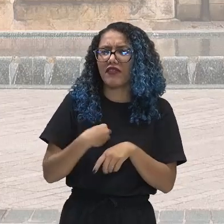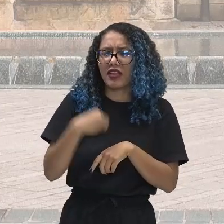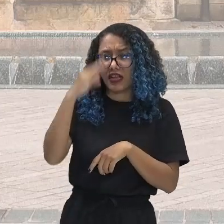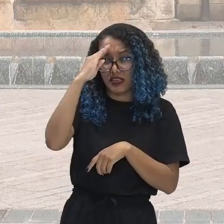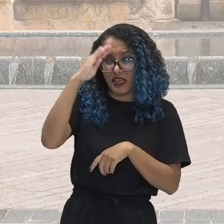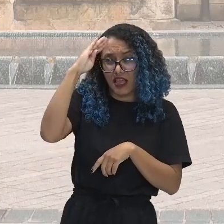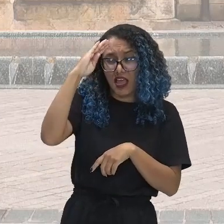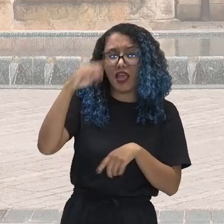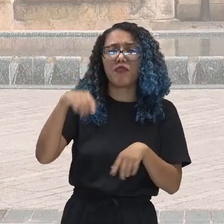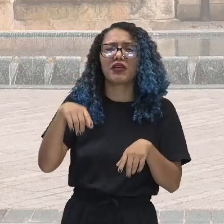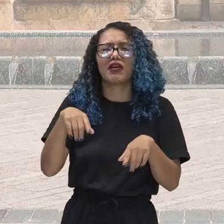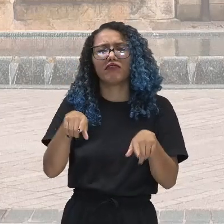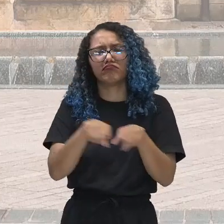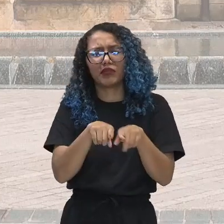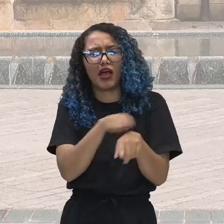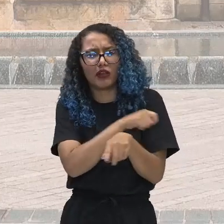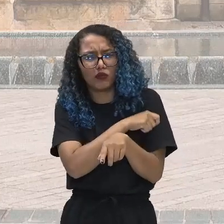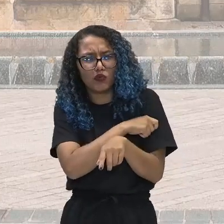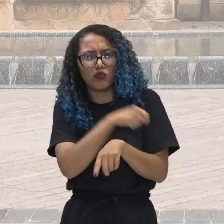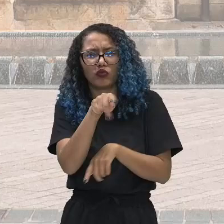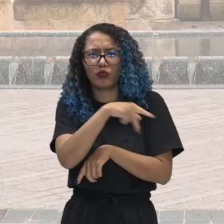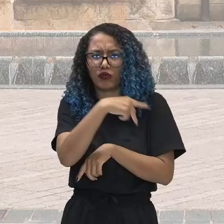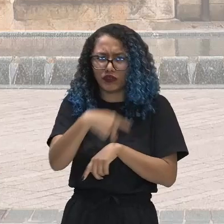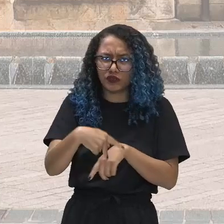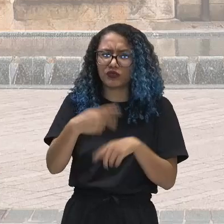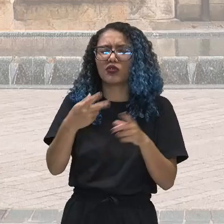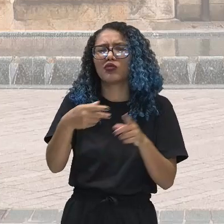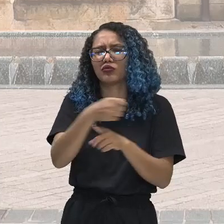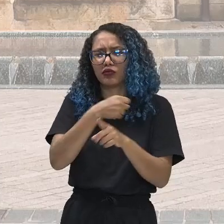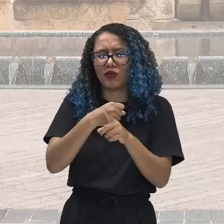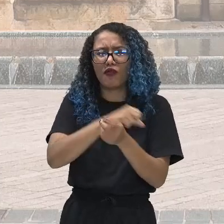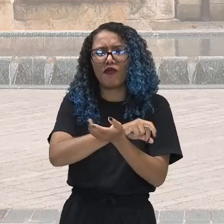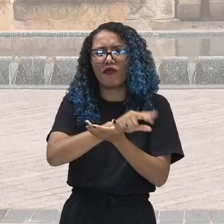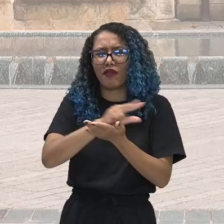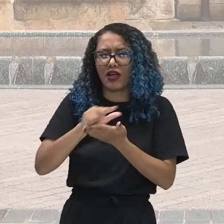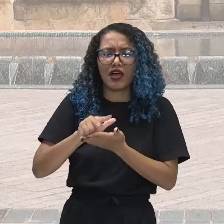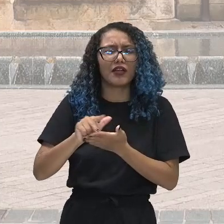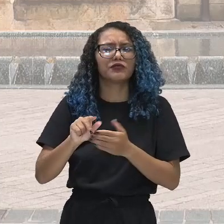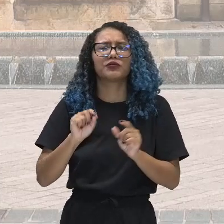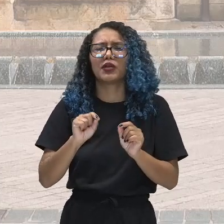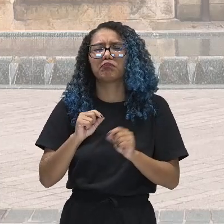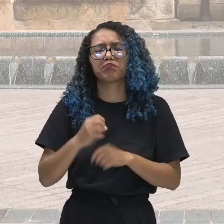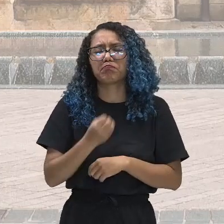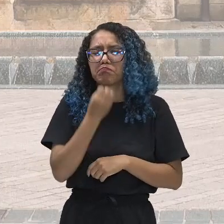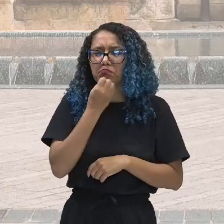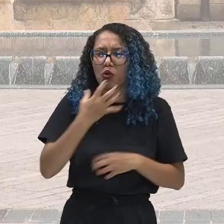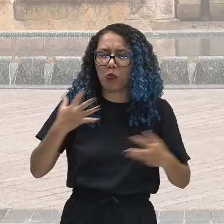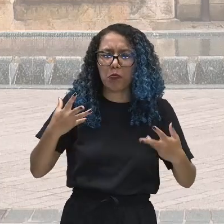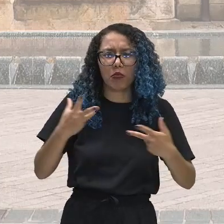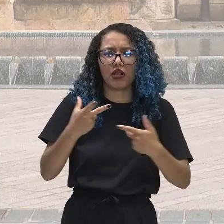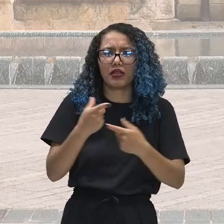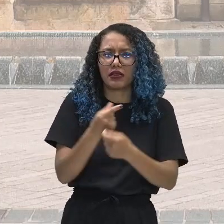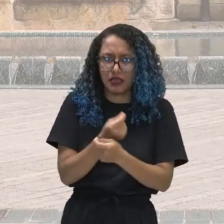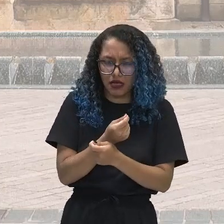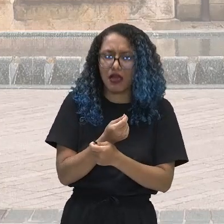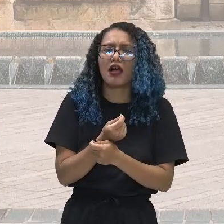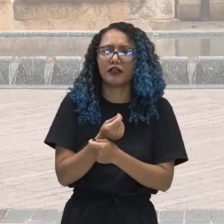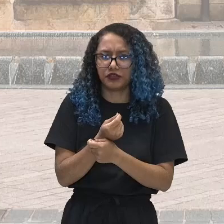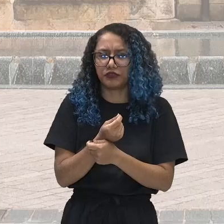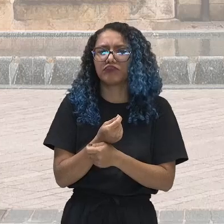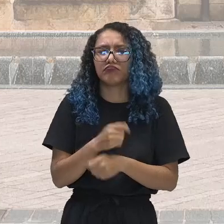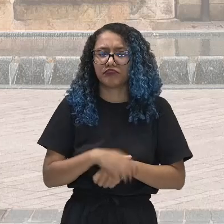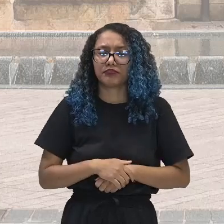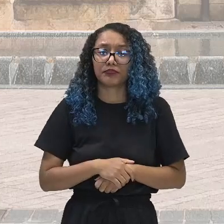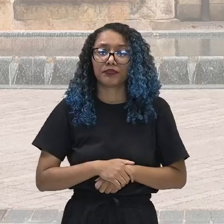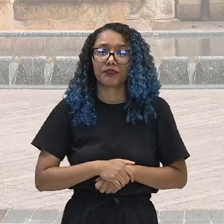professor, como estudante, como sociólogo, foi muito produtiva. Ele teve muitas produções e